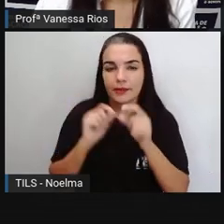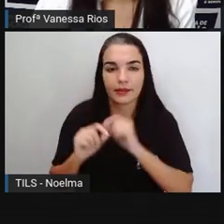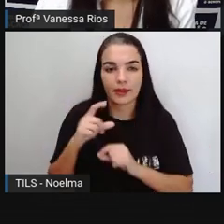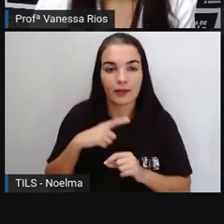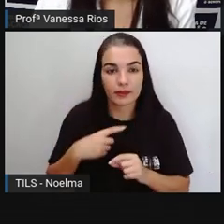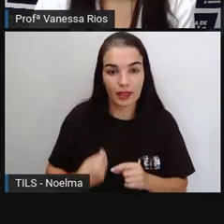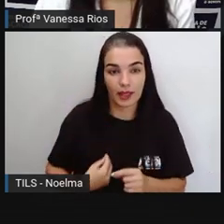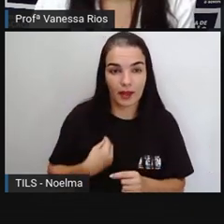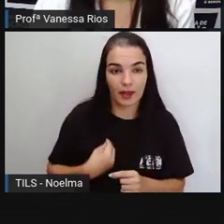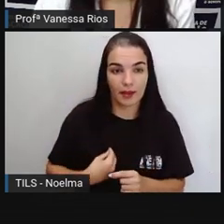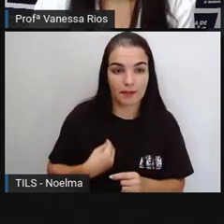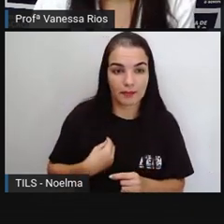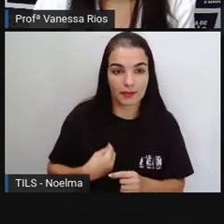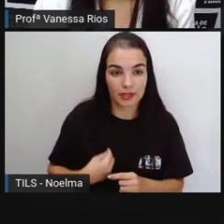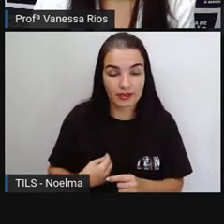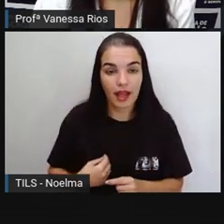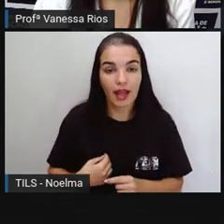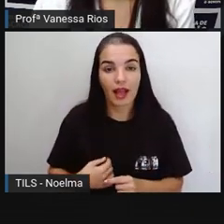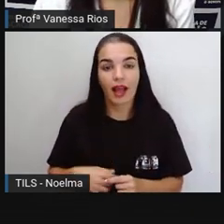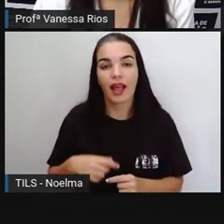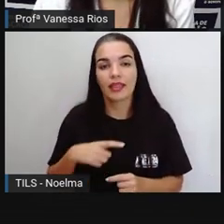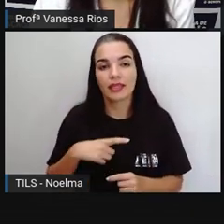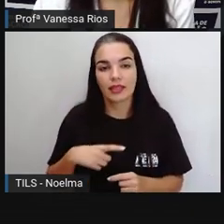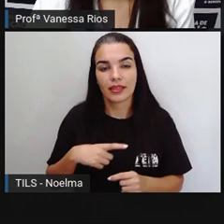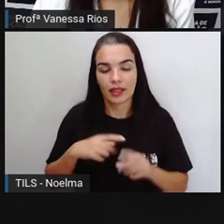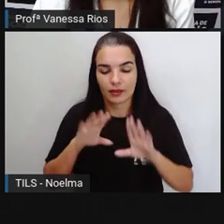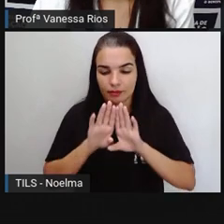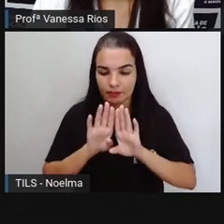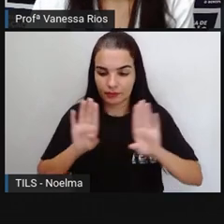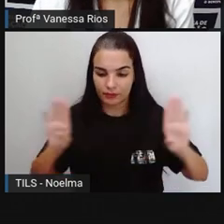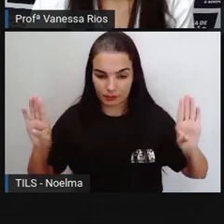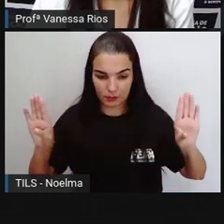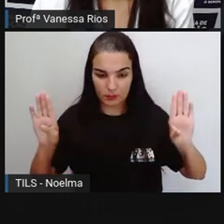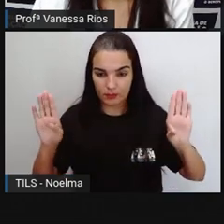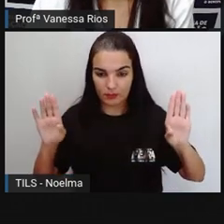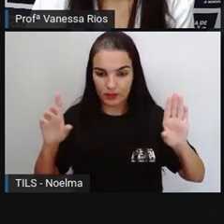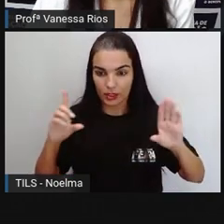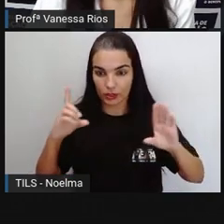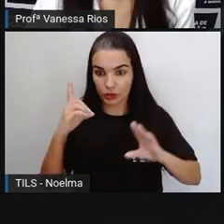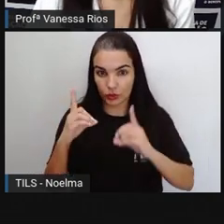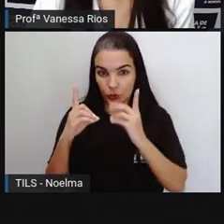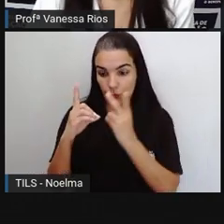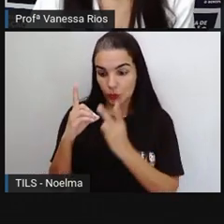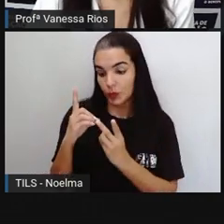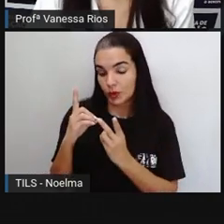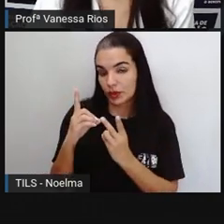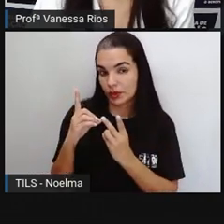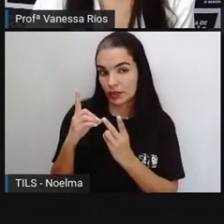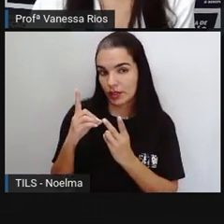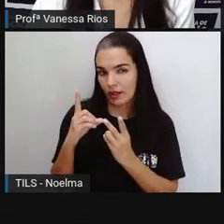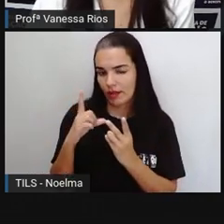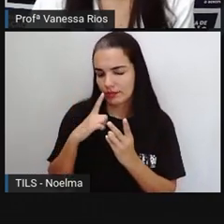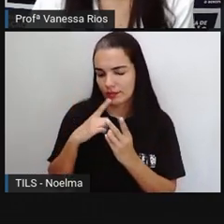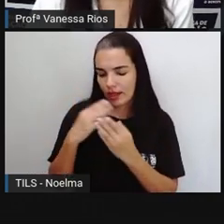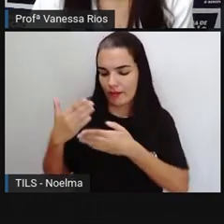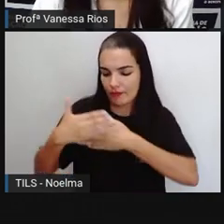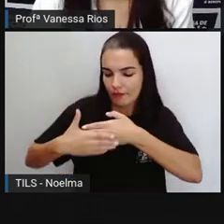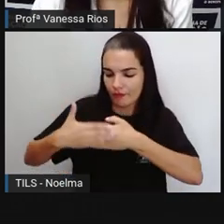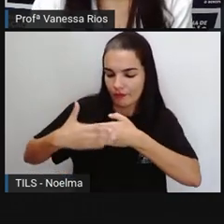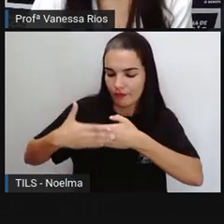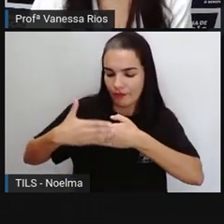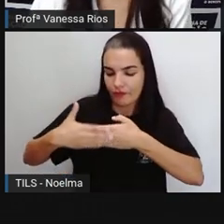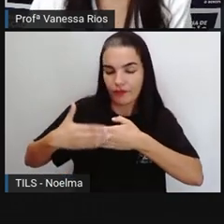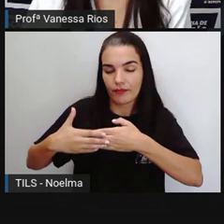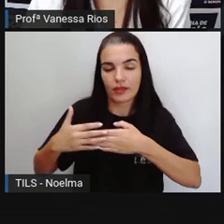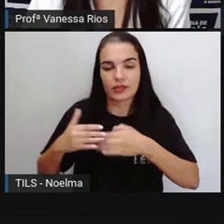a presença dos retângulos, que são figuras bidimensionais, figuras planas, formando as faces que